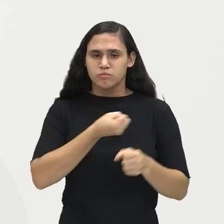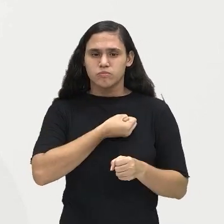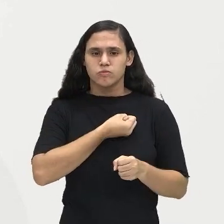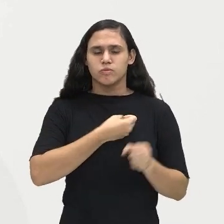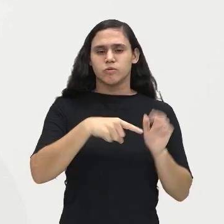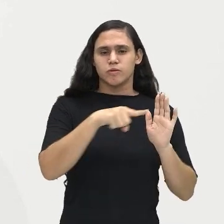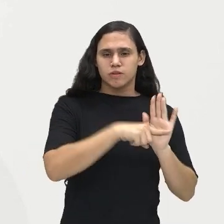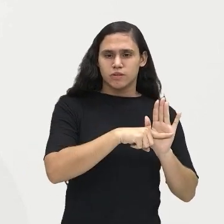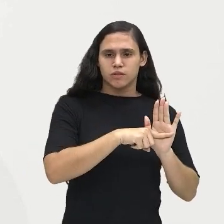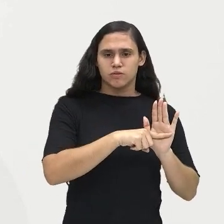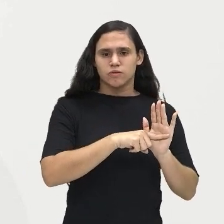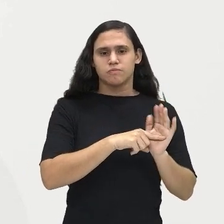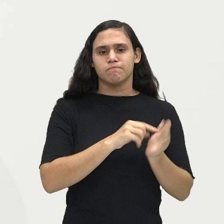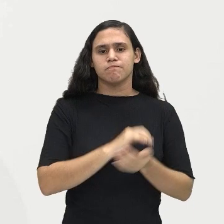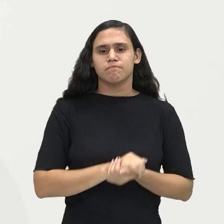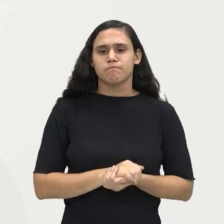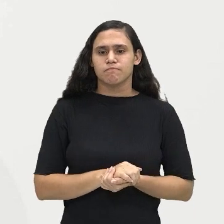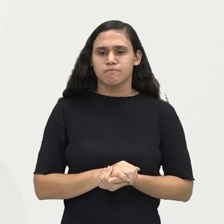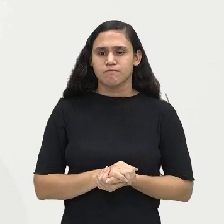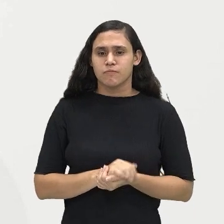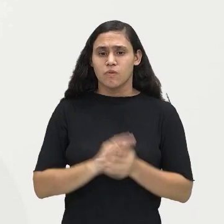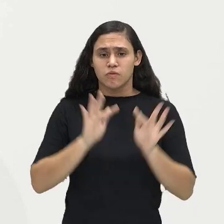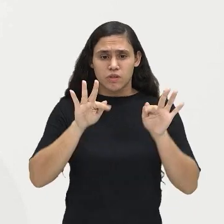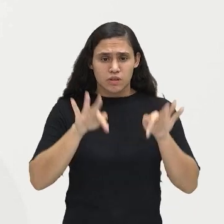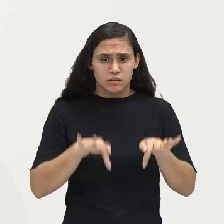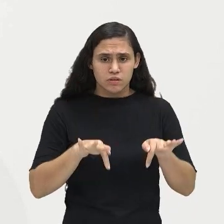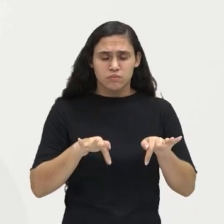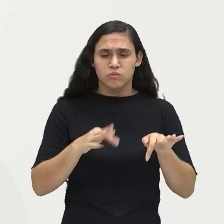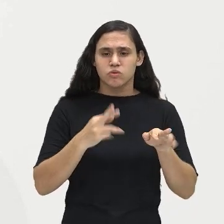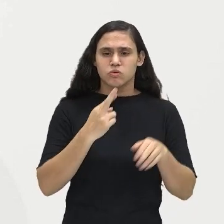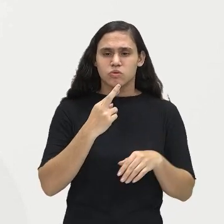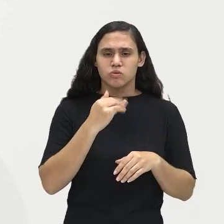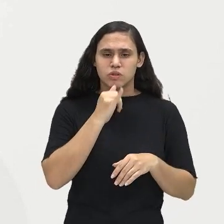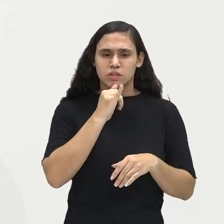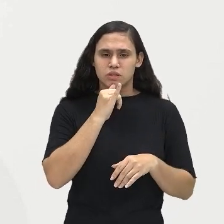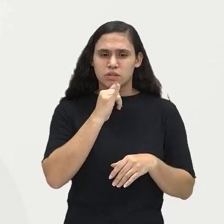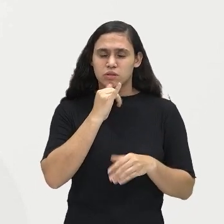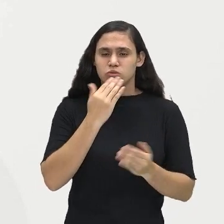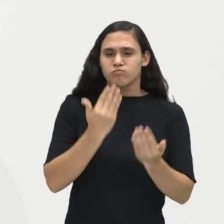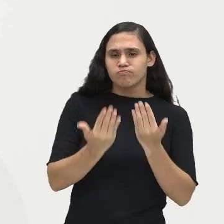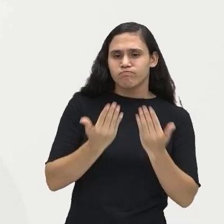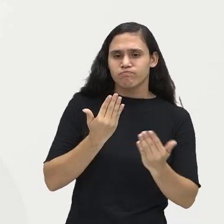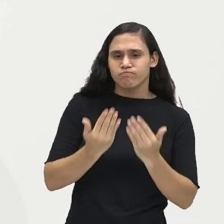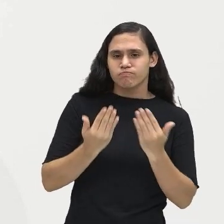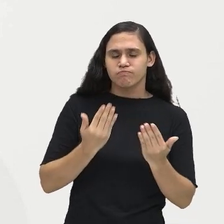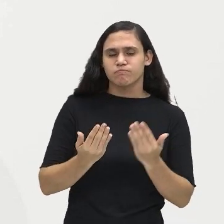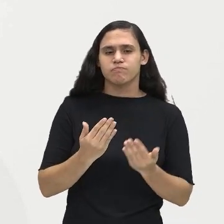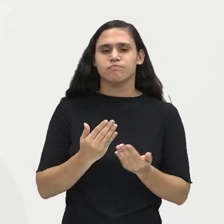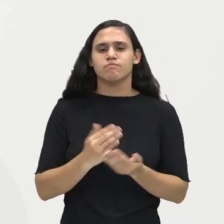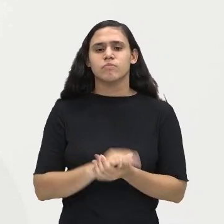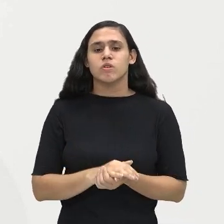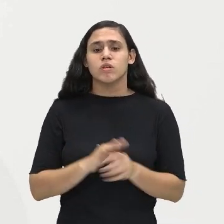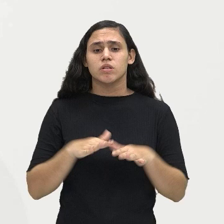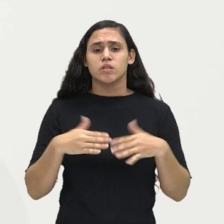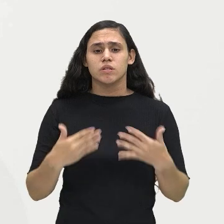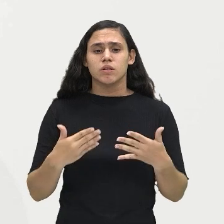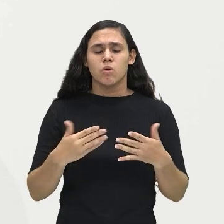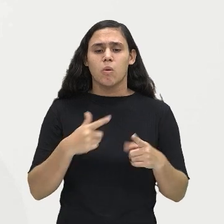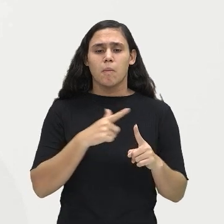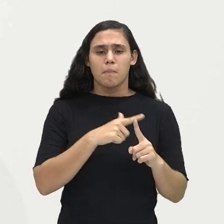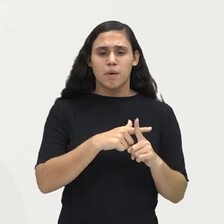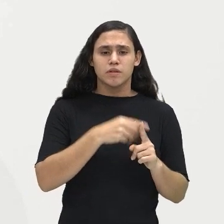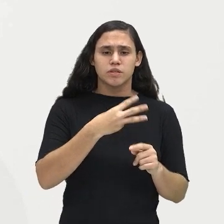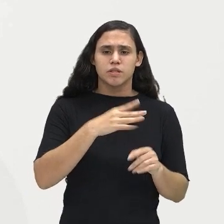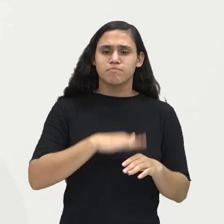aí. Então, os nossos exemplos aí de comparação. Então, mais 3 é maior do que o número menos